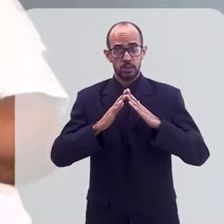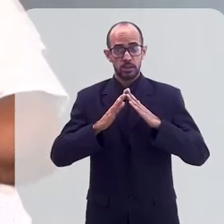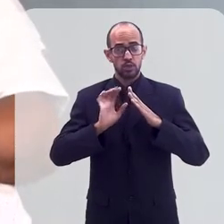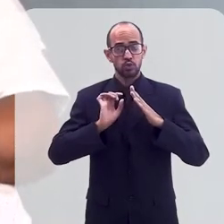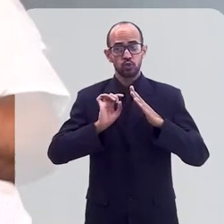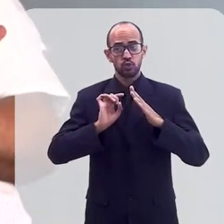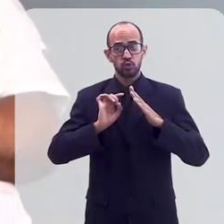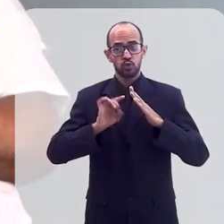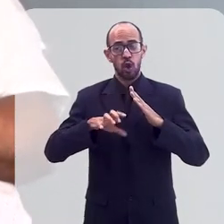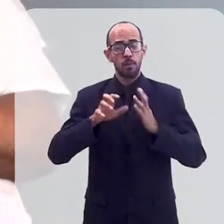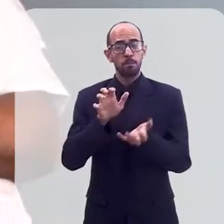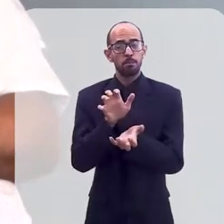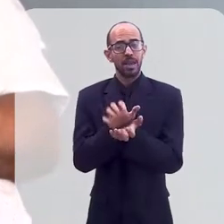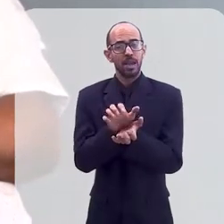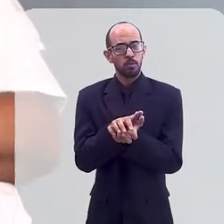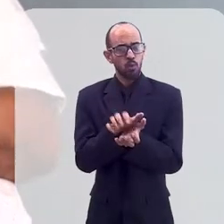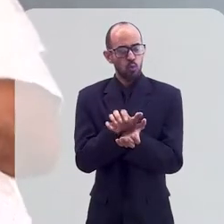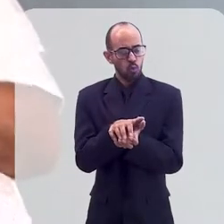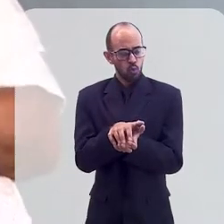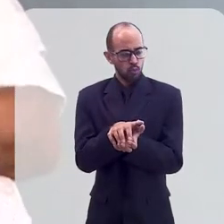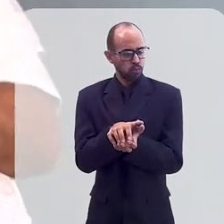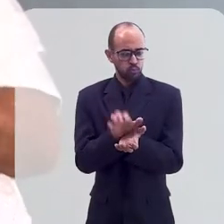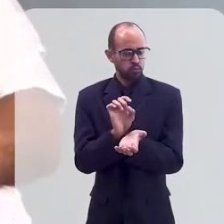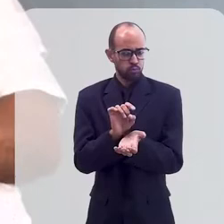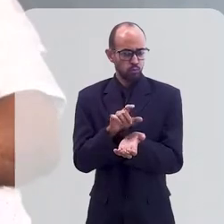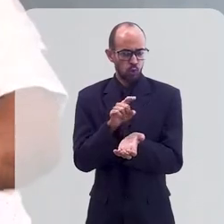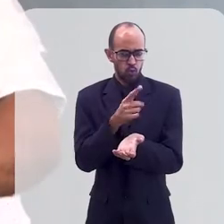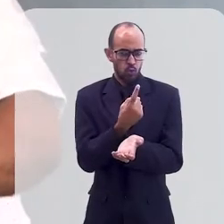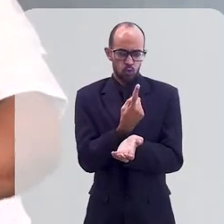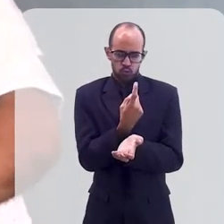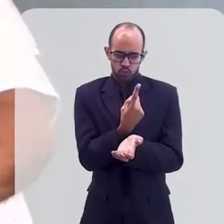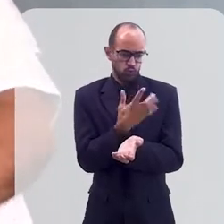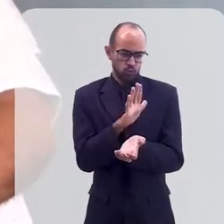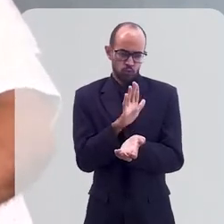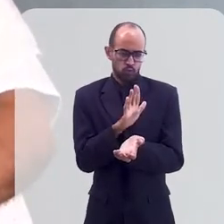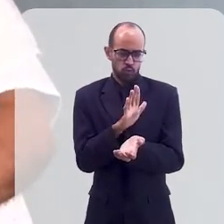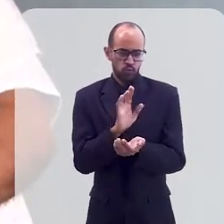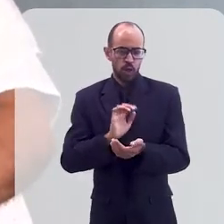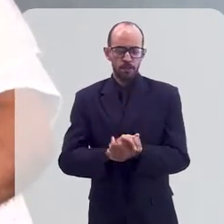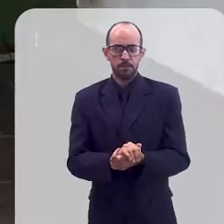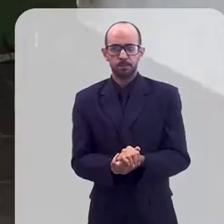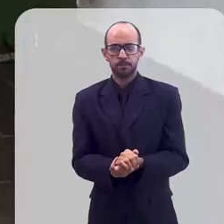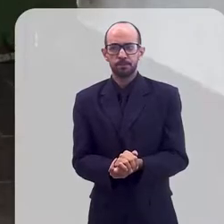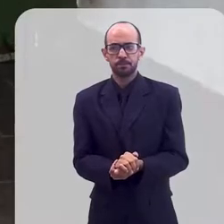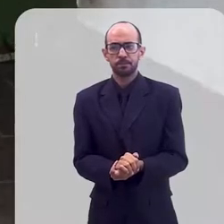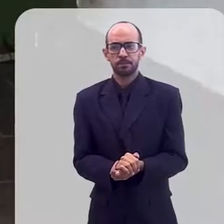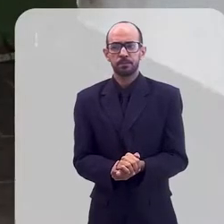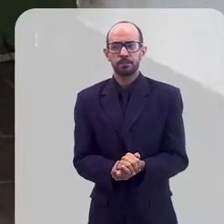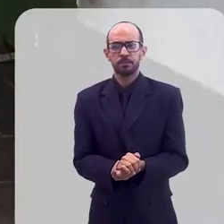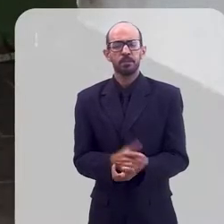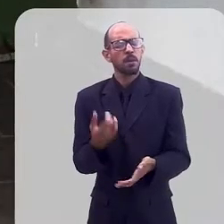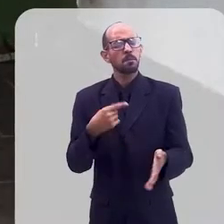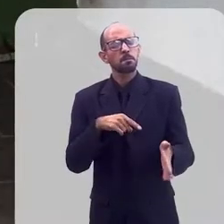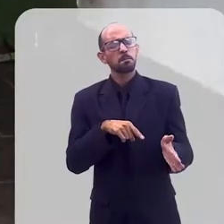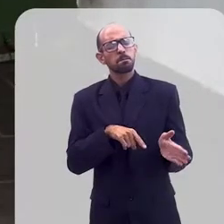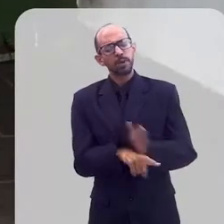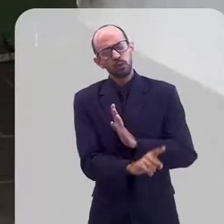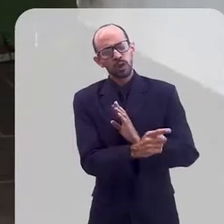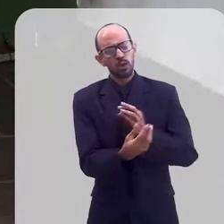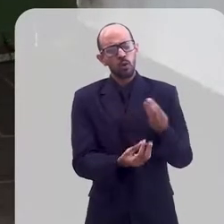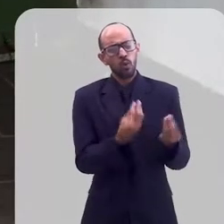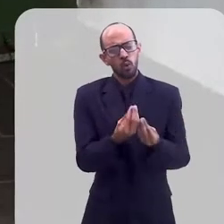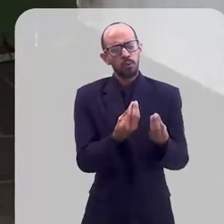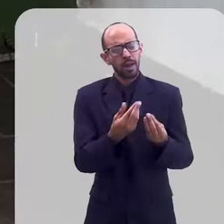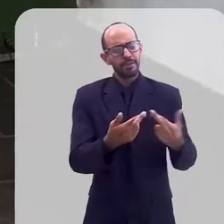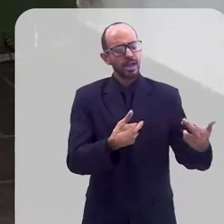uma frente seria Pernambuco, Recife, lá não aconteceu ainda. Tá, e como é essa relação